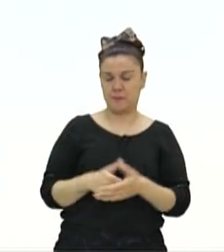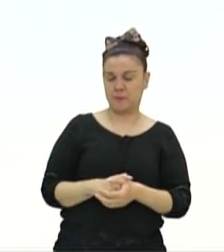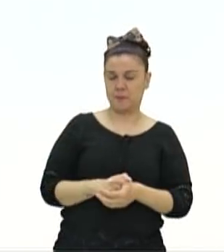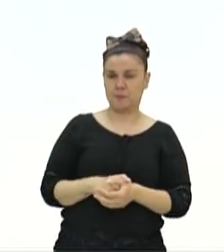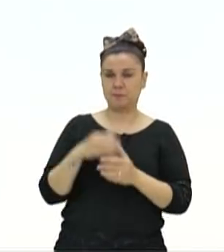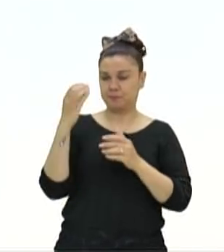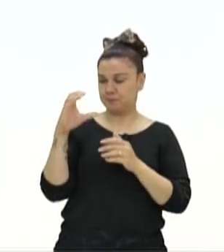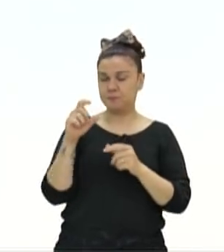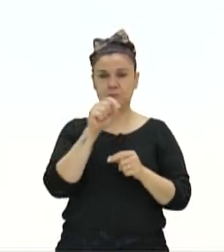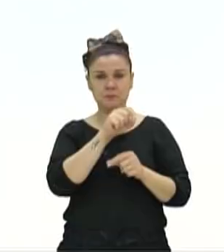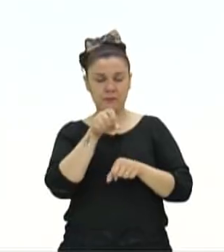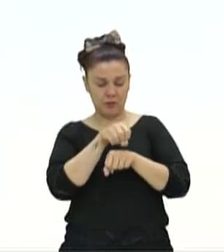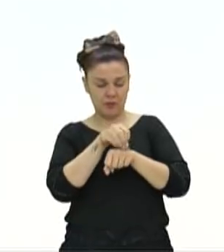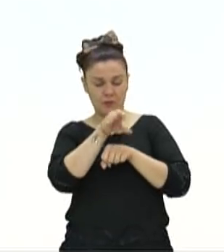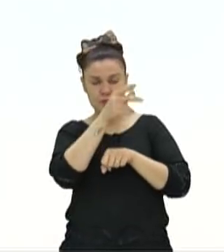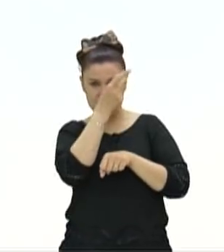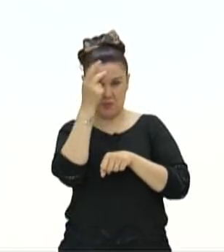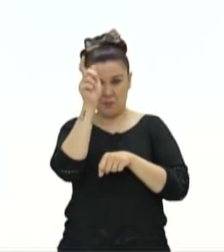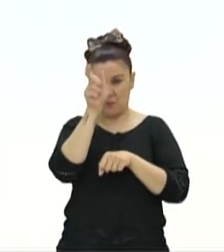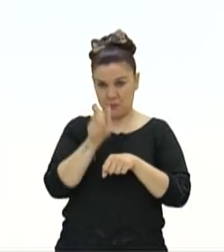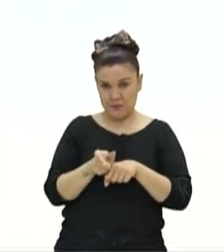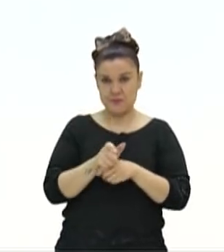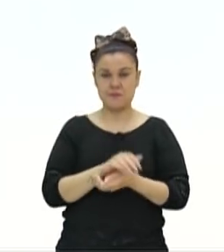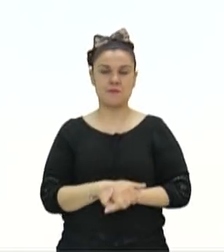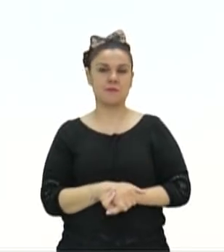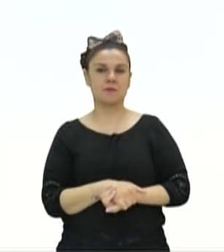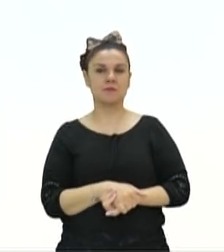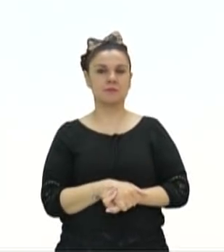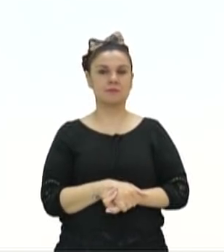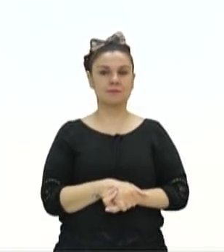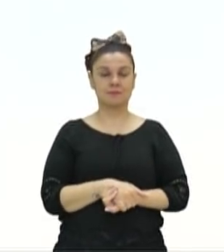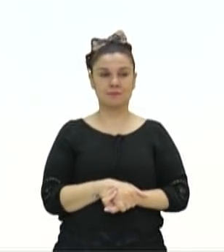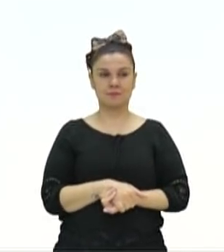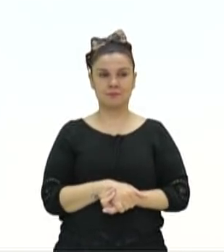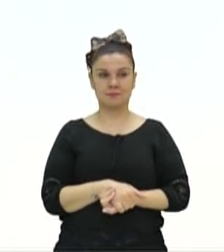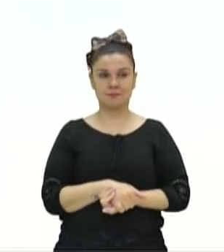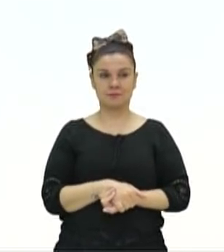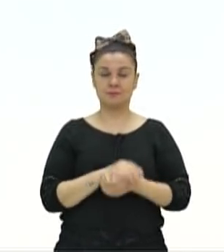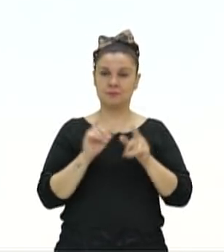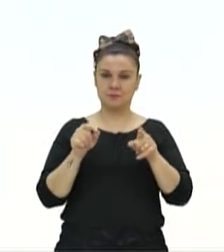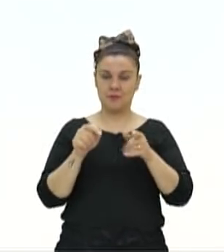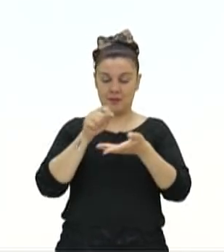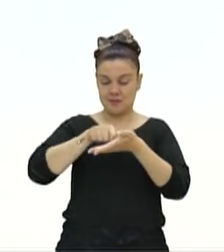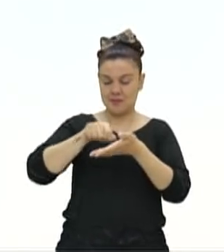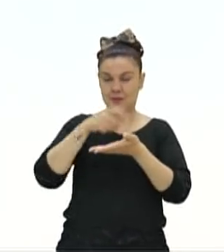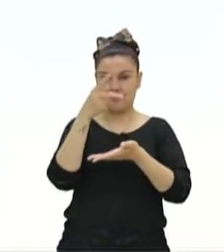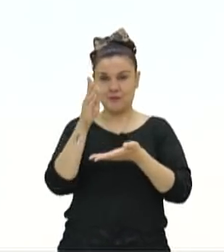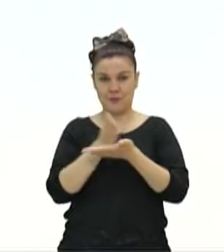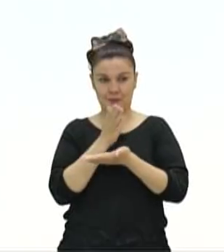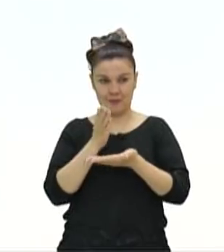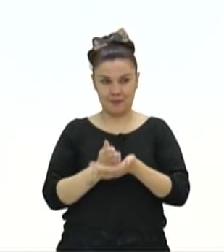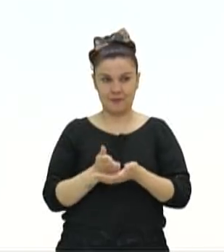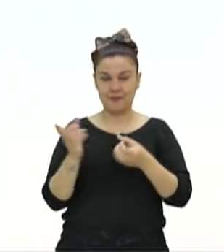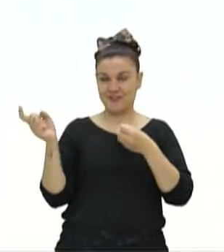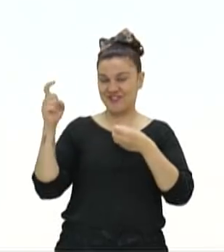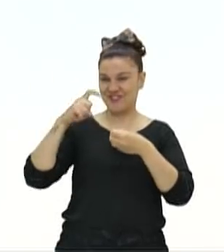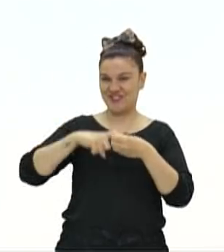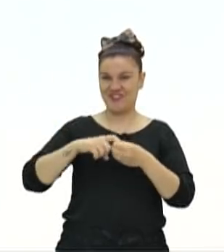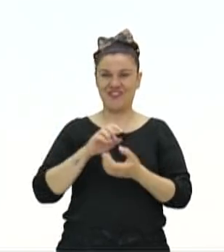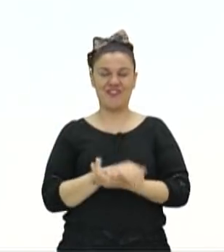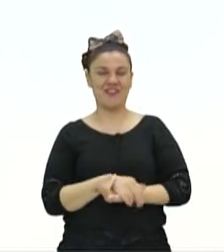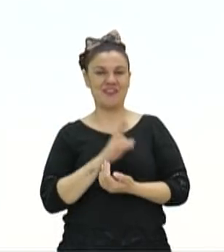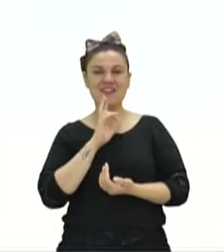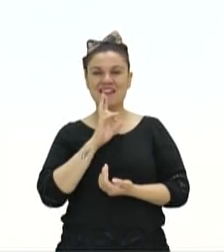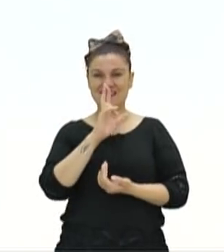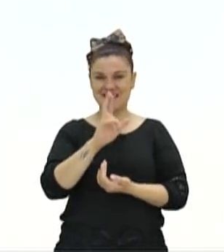né, em ciências, que conselho você diria, né, você daria a essa pessoa? Anota aí e nós já voltamos aqui